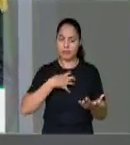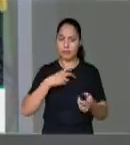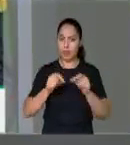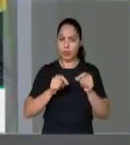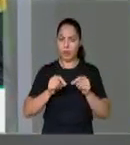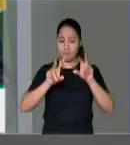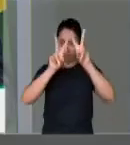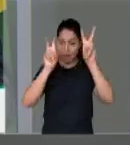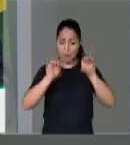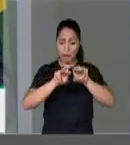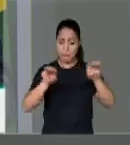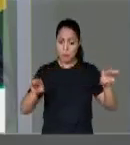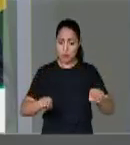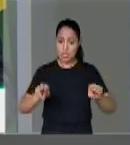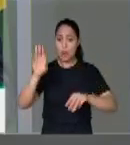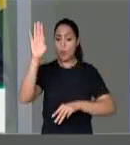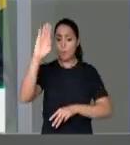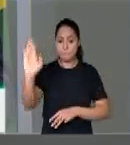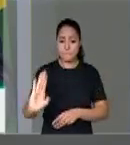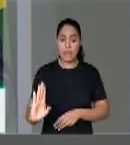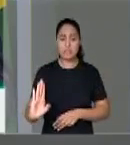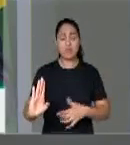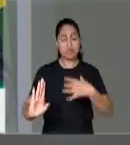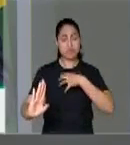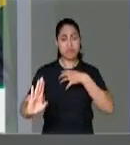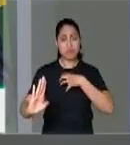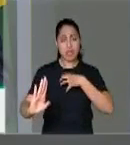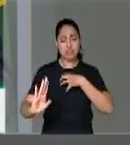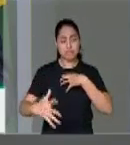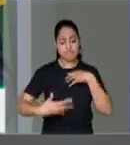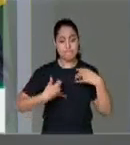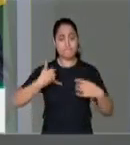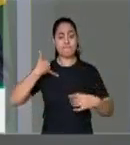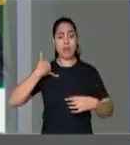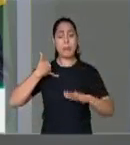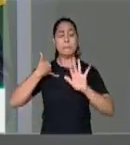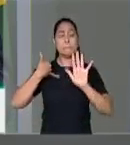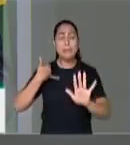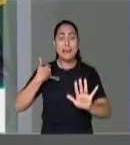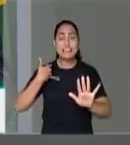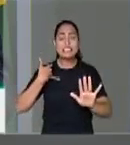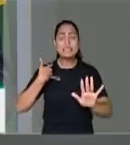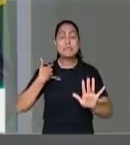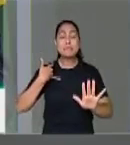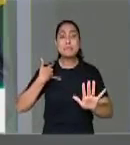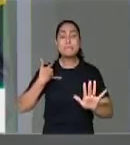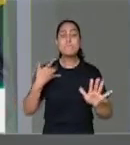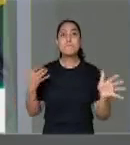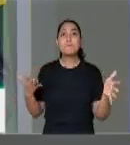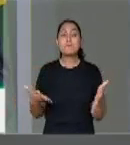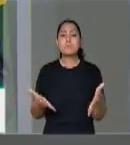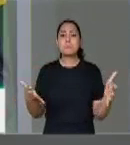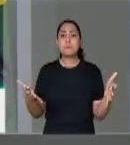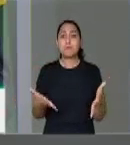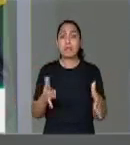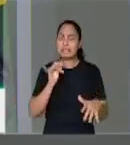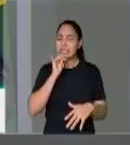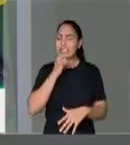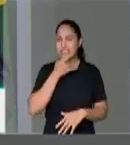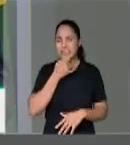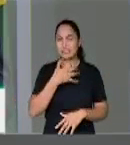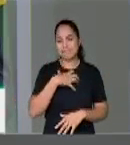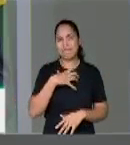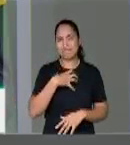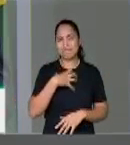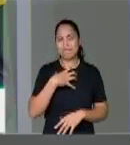Nacional, e é ainda um motivo de orgulho, mas hoje, na verdade, celebra uma